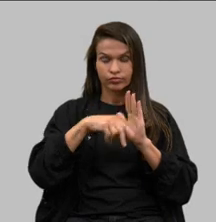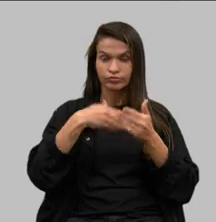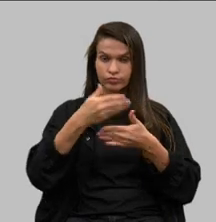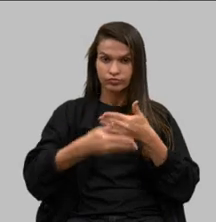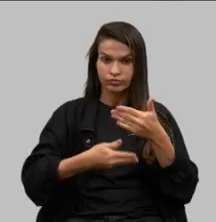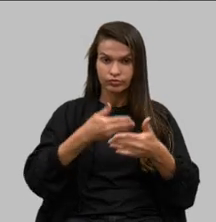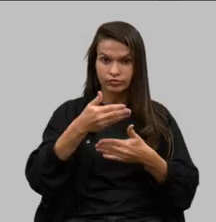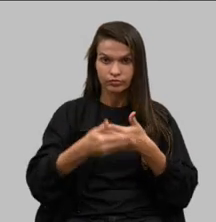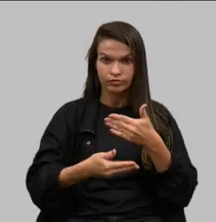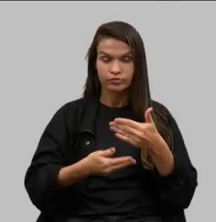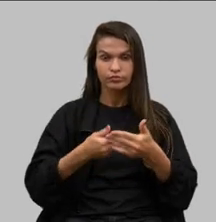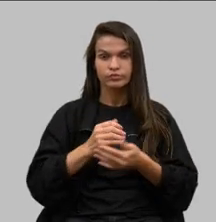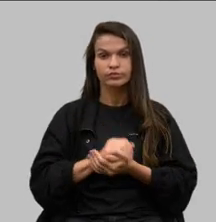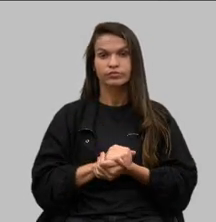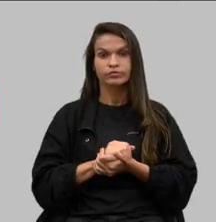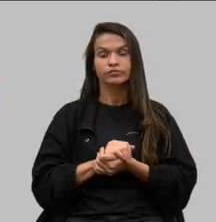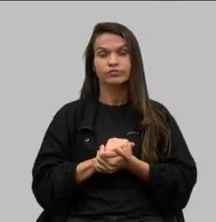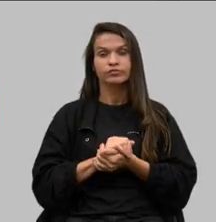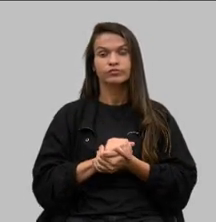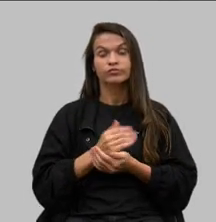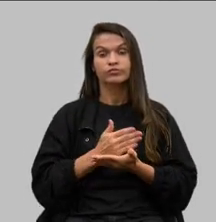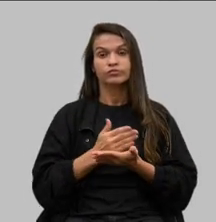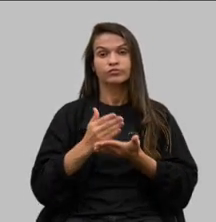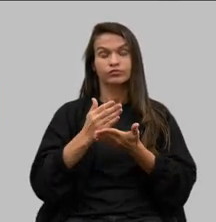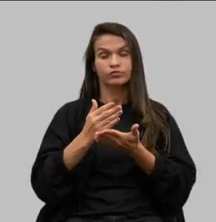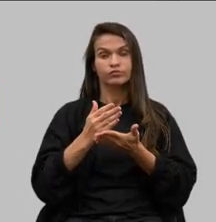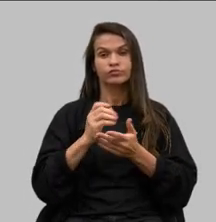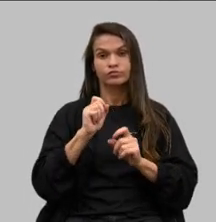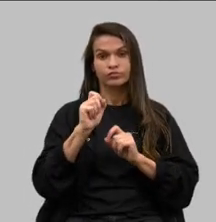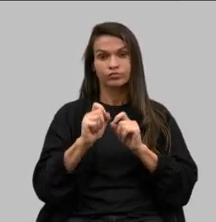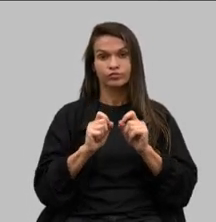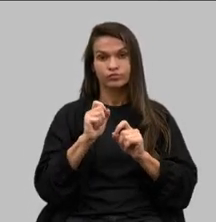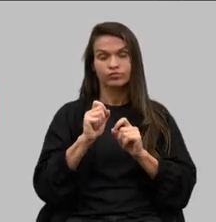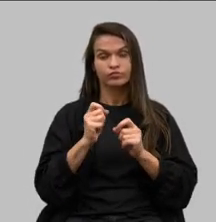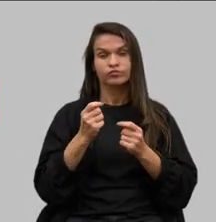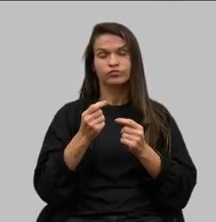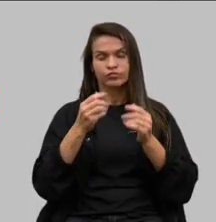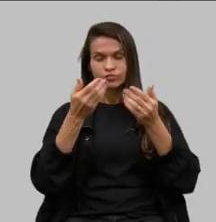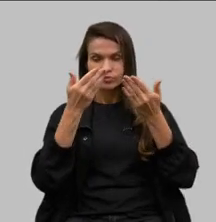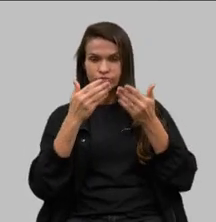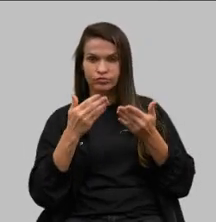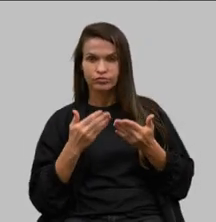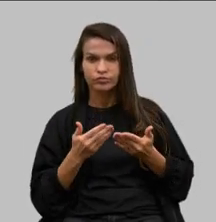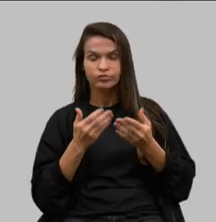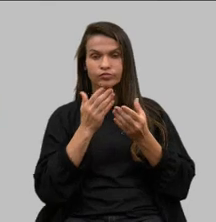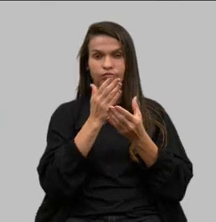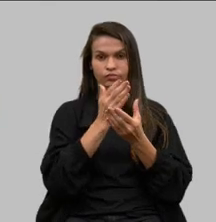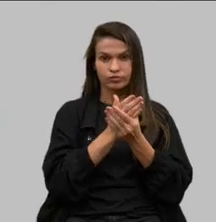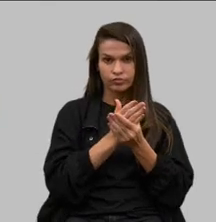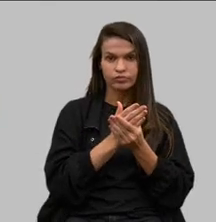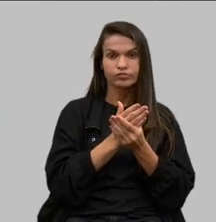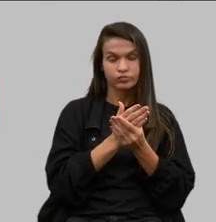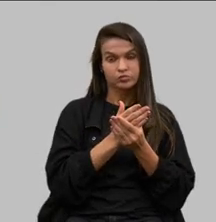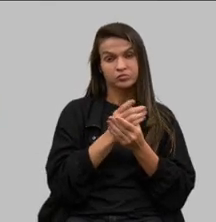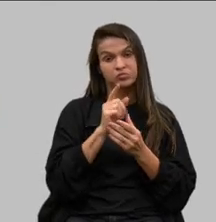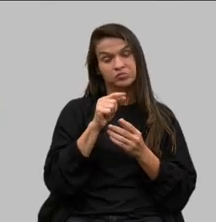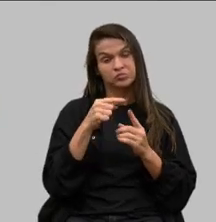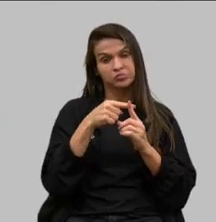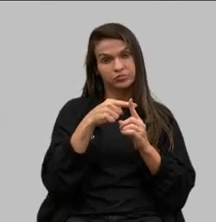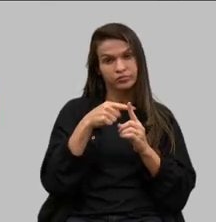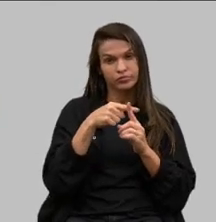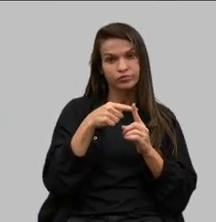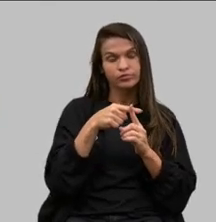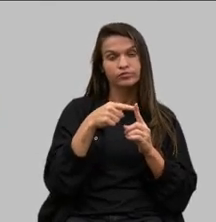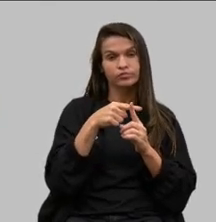andamento ele partiu primeiro né de um diagnóstico dos processos eh que são considerados passivos ou